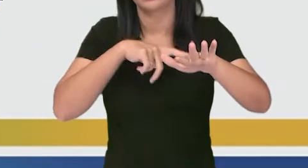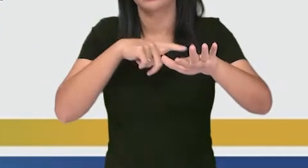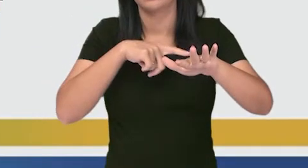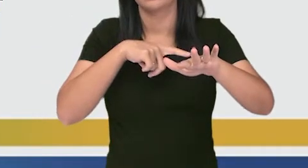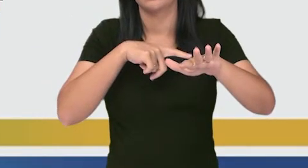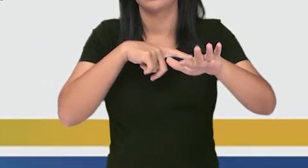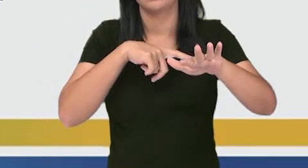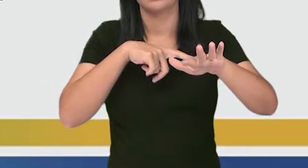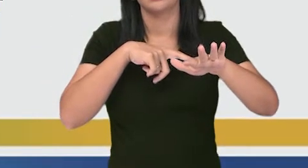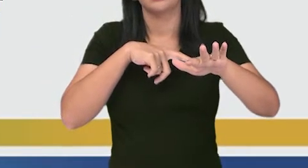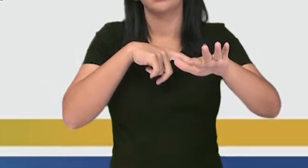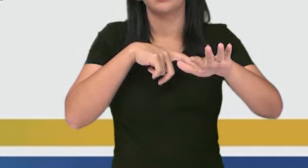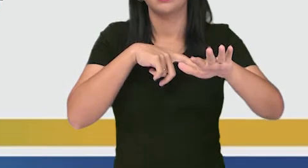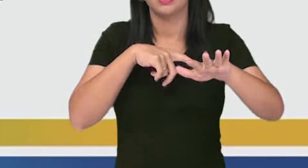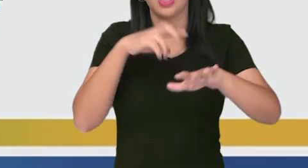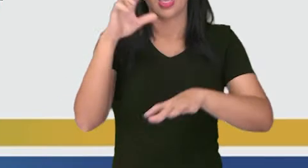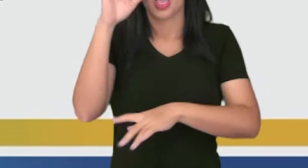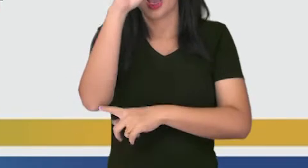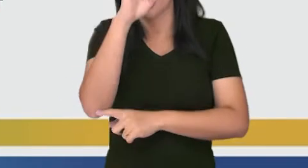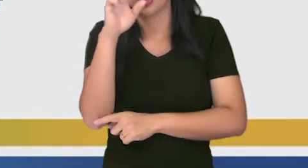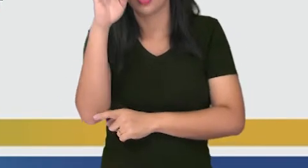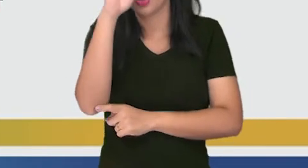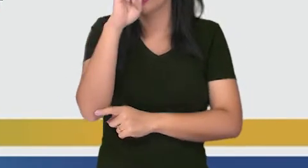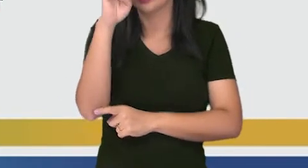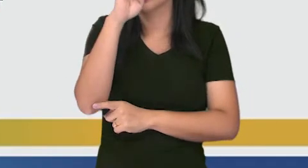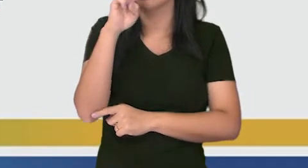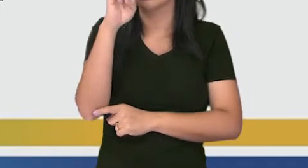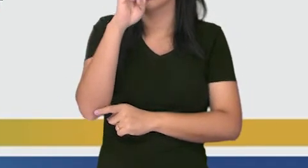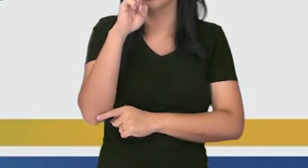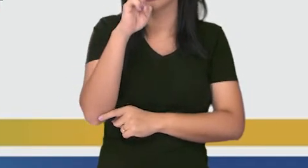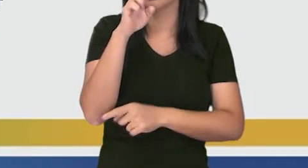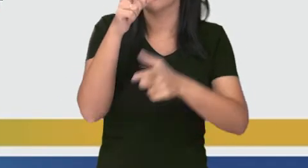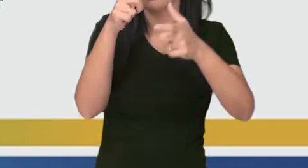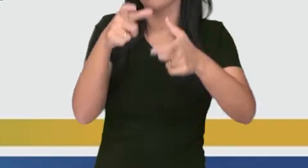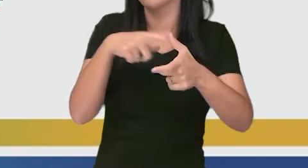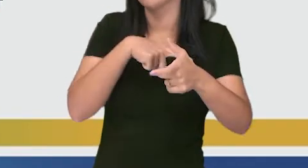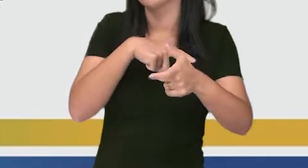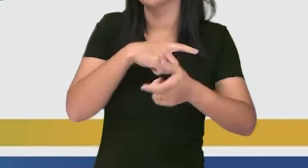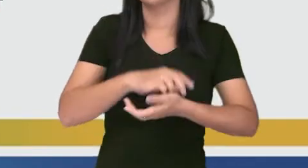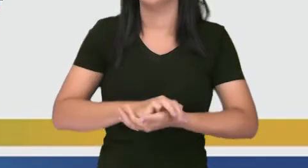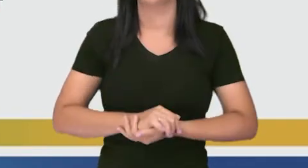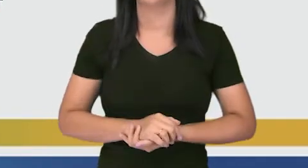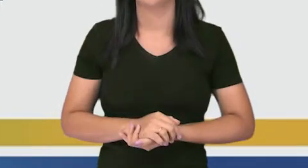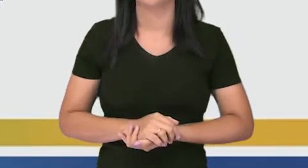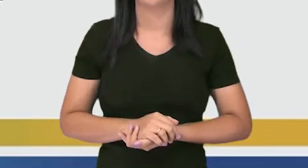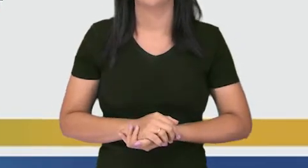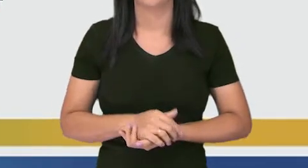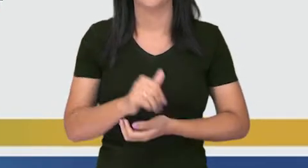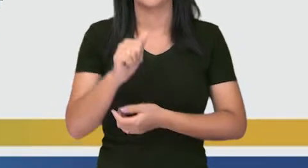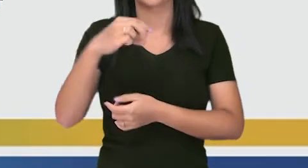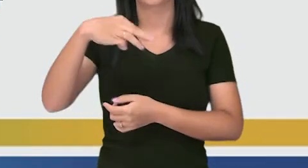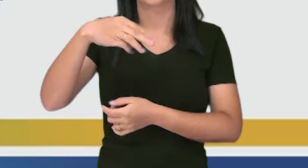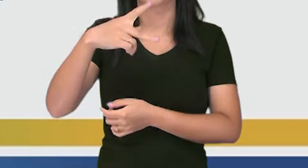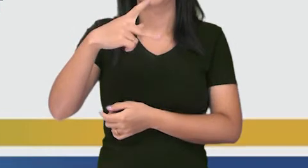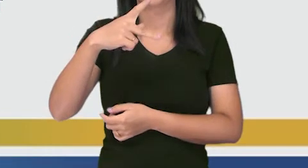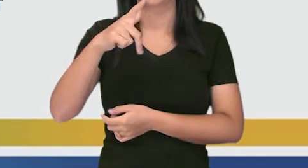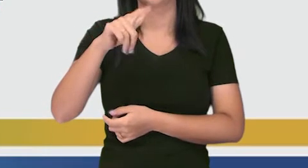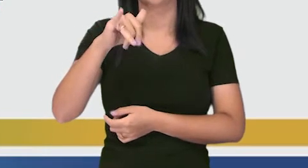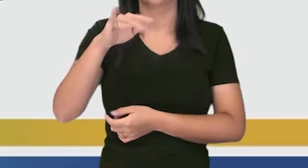onde é esperado que seja a maioria das observações amplitude